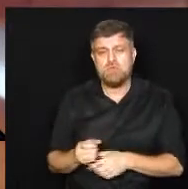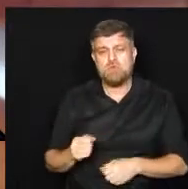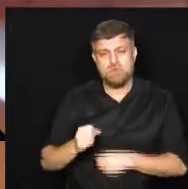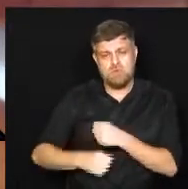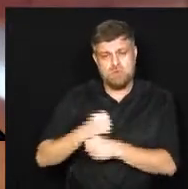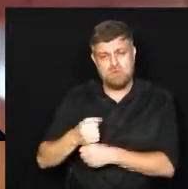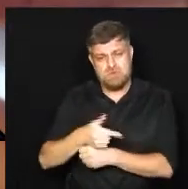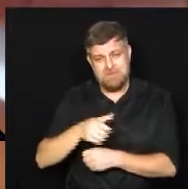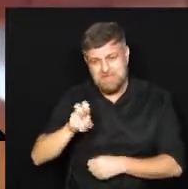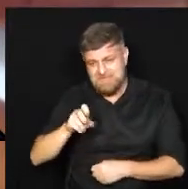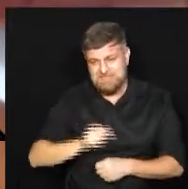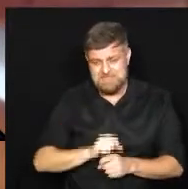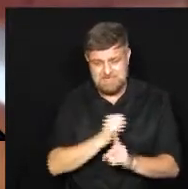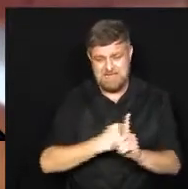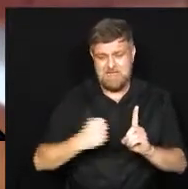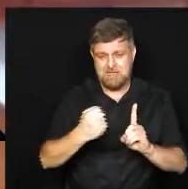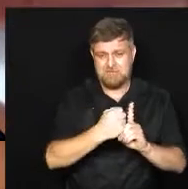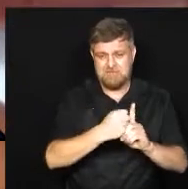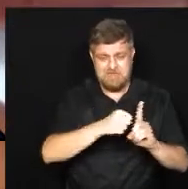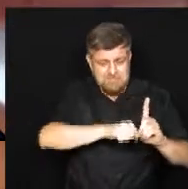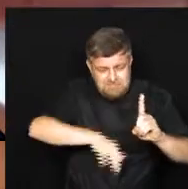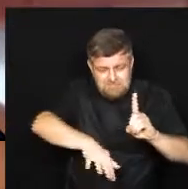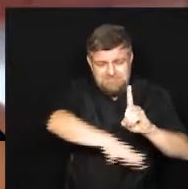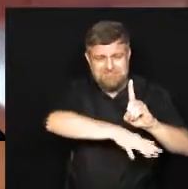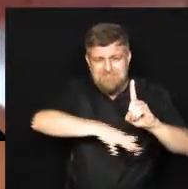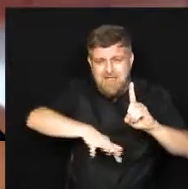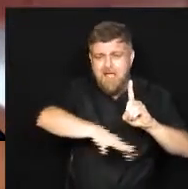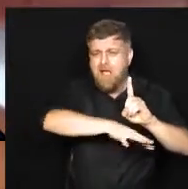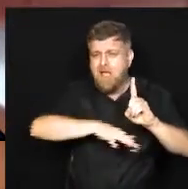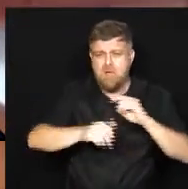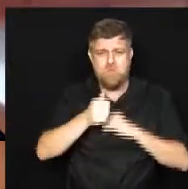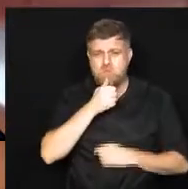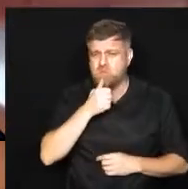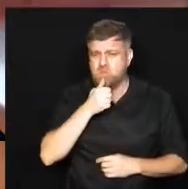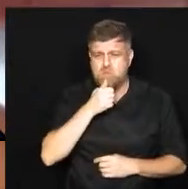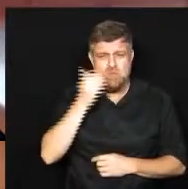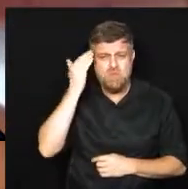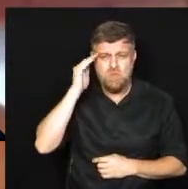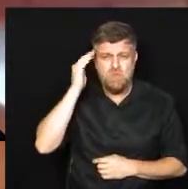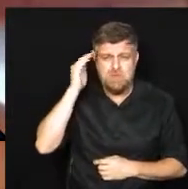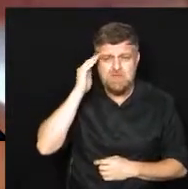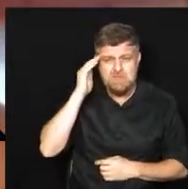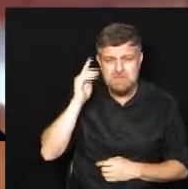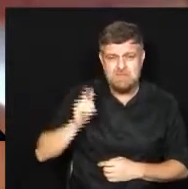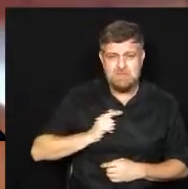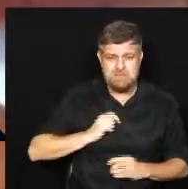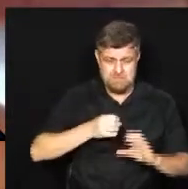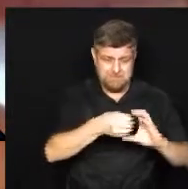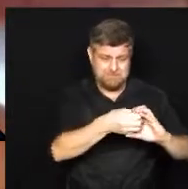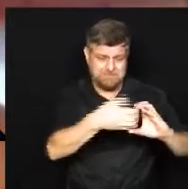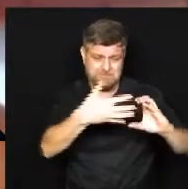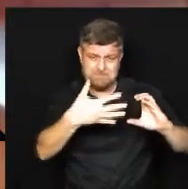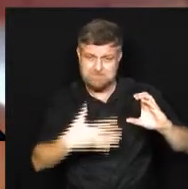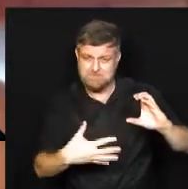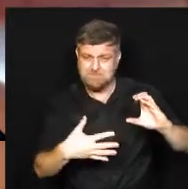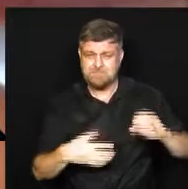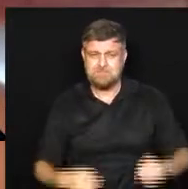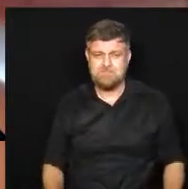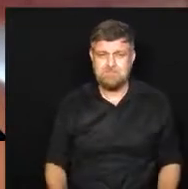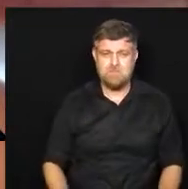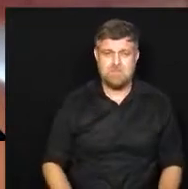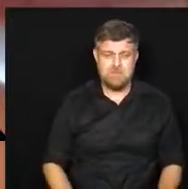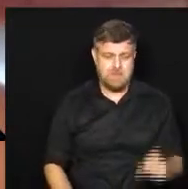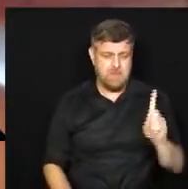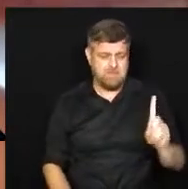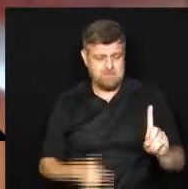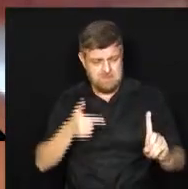questão disseminada na sociedade, quer dizer, a importância de entender e caracterizar uma morte,